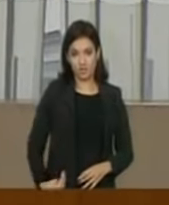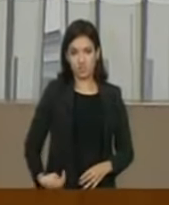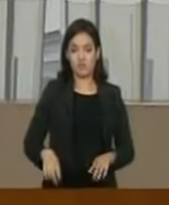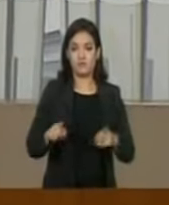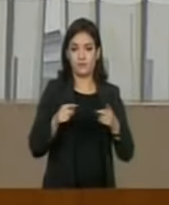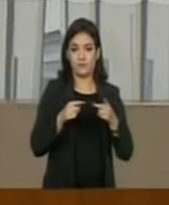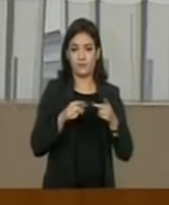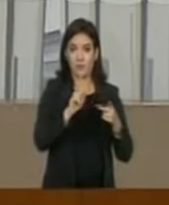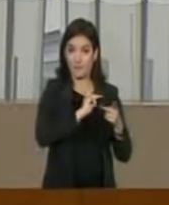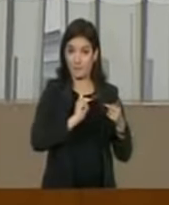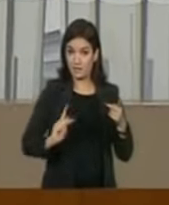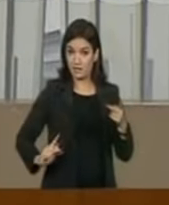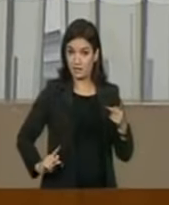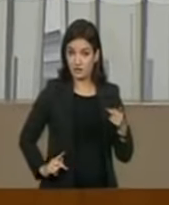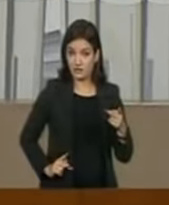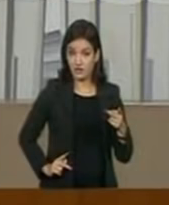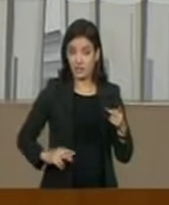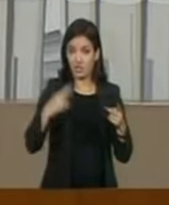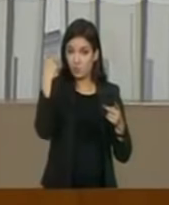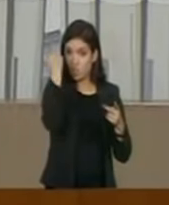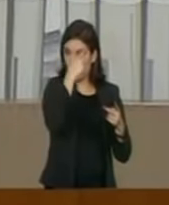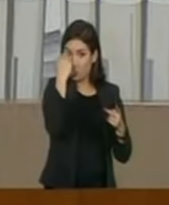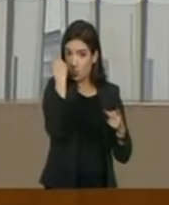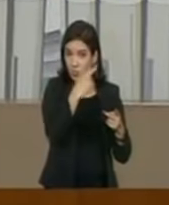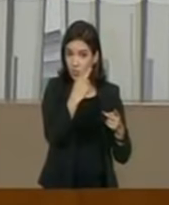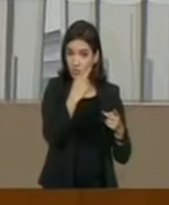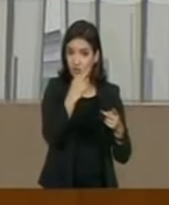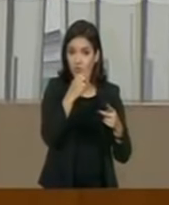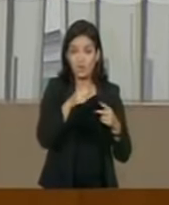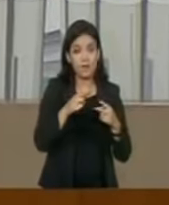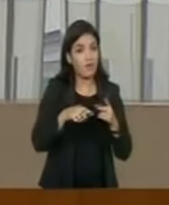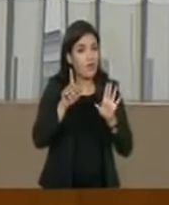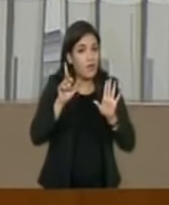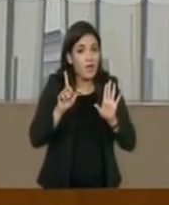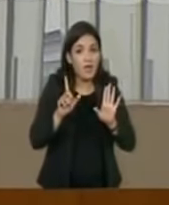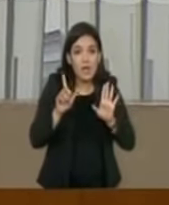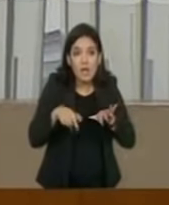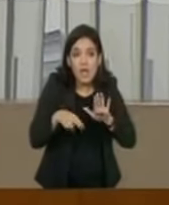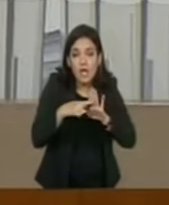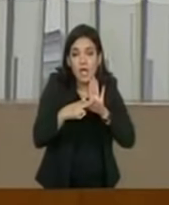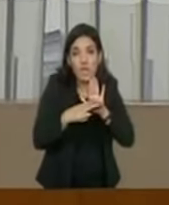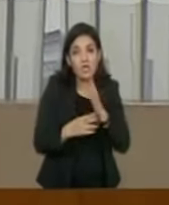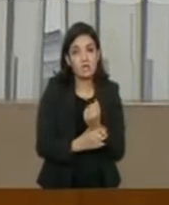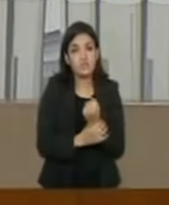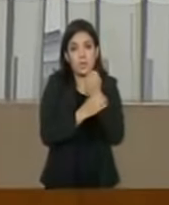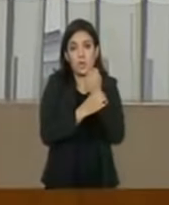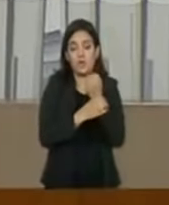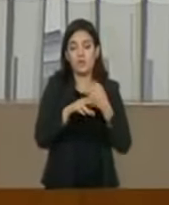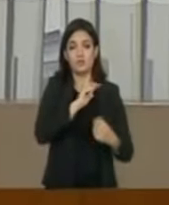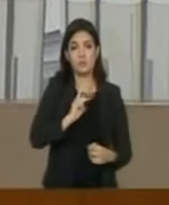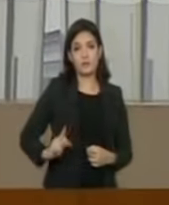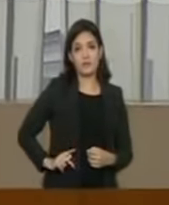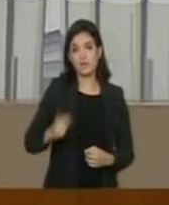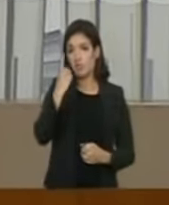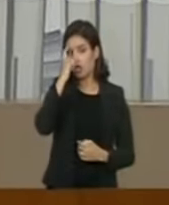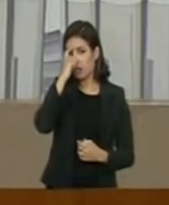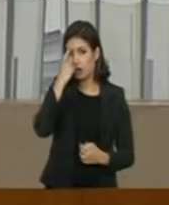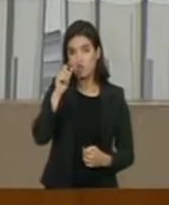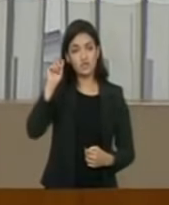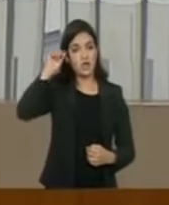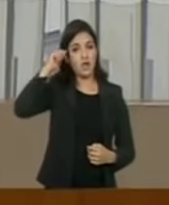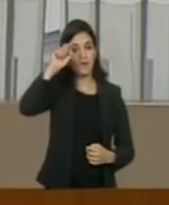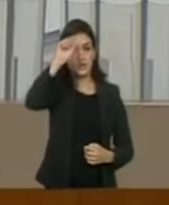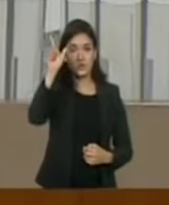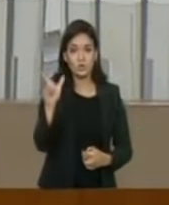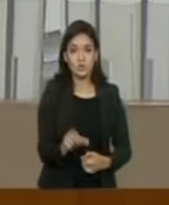presidente da federação russa são protocolos de segurança presidente da índia presidente da áfrica do sul são protocolos